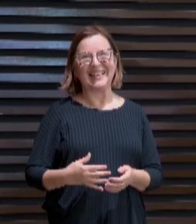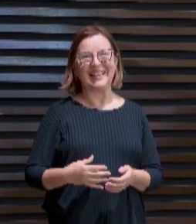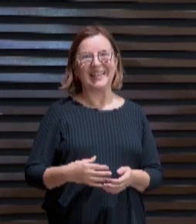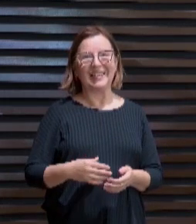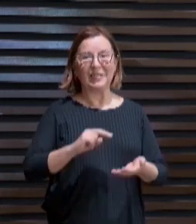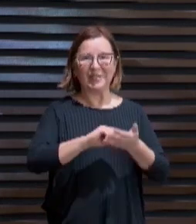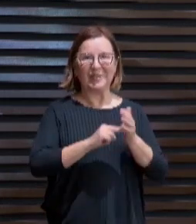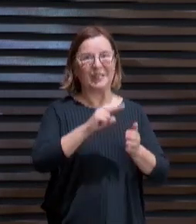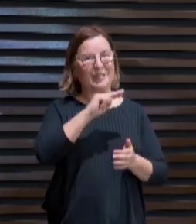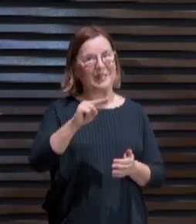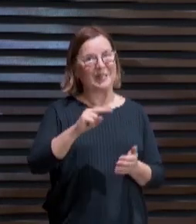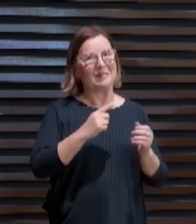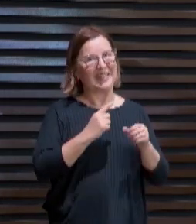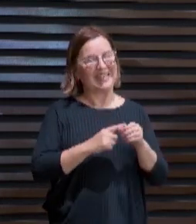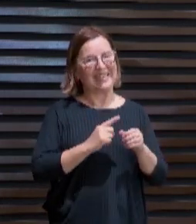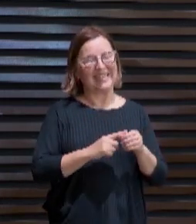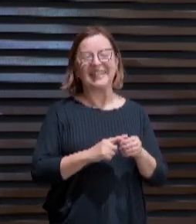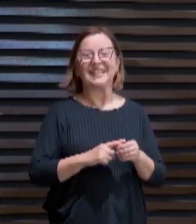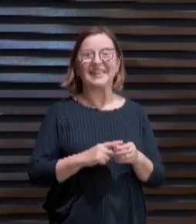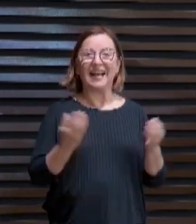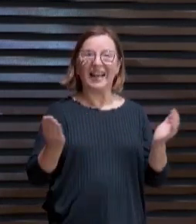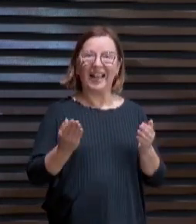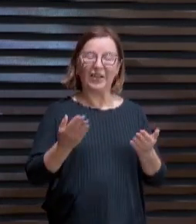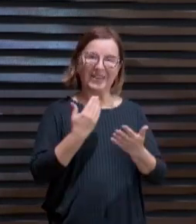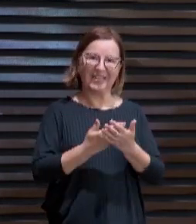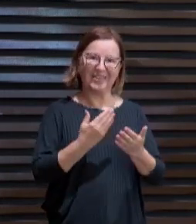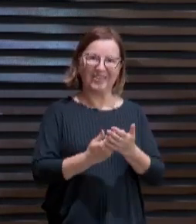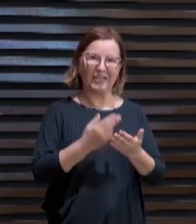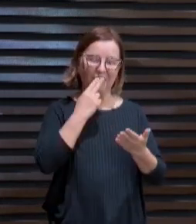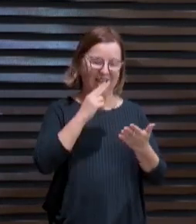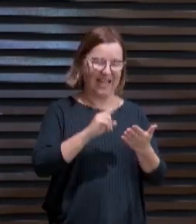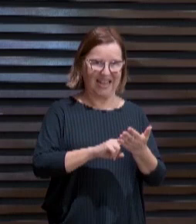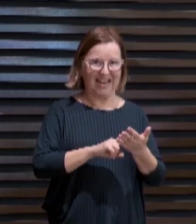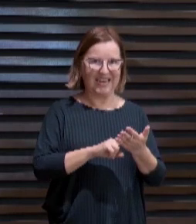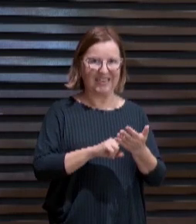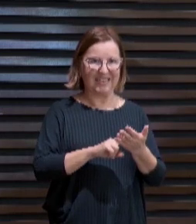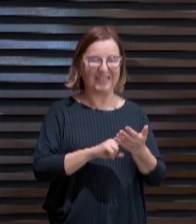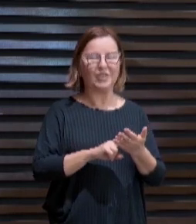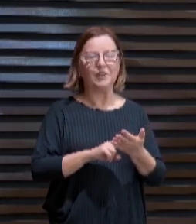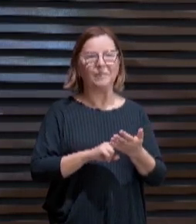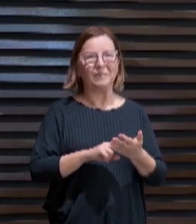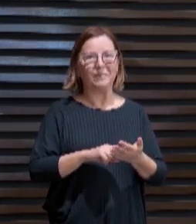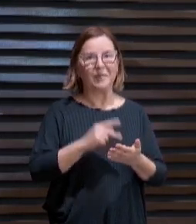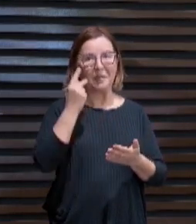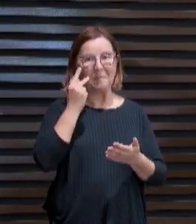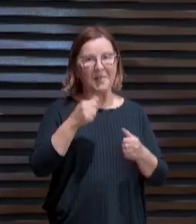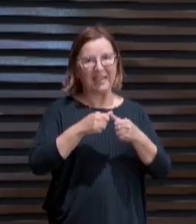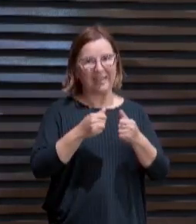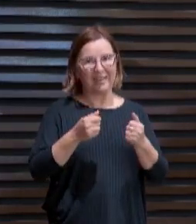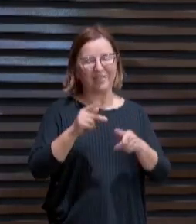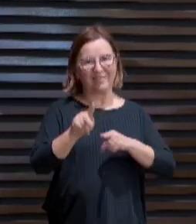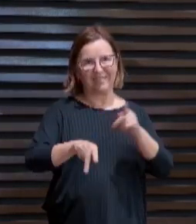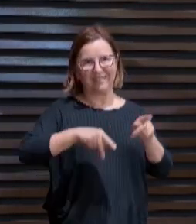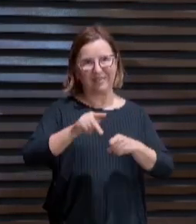nós vamos discorrer verso a verso sobre a carta, a pequena carta de Jesus a Esmirna. Vamos ler novamente,